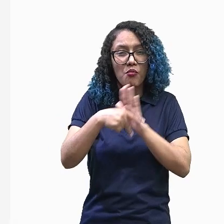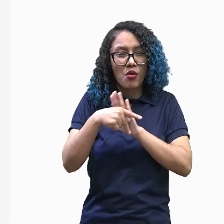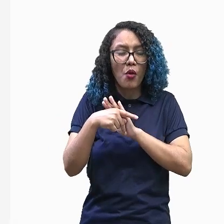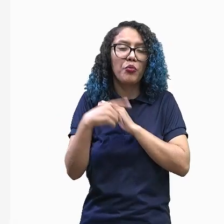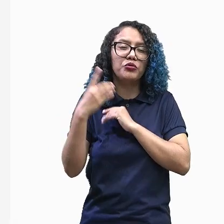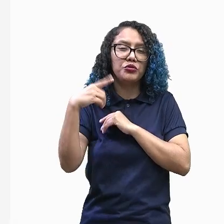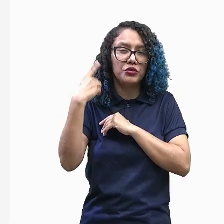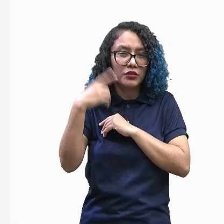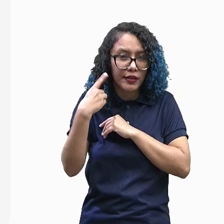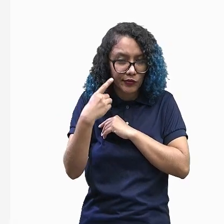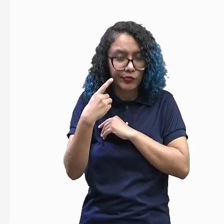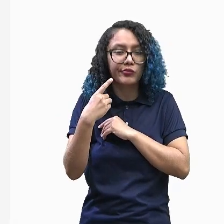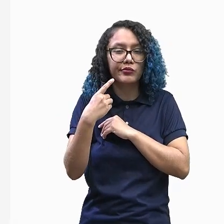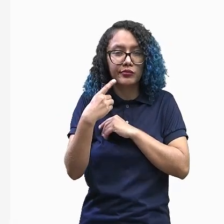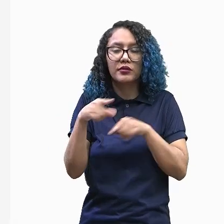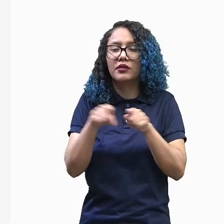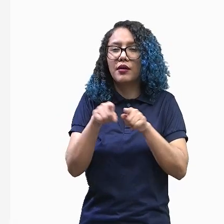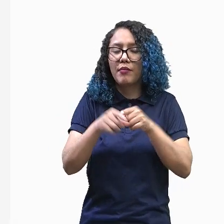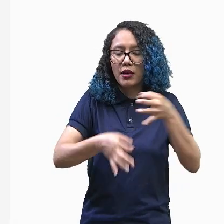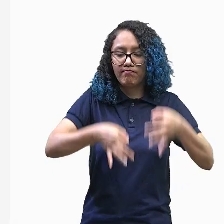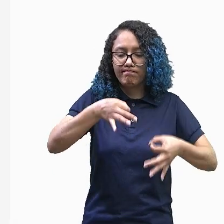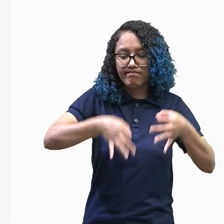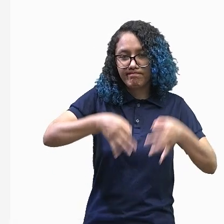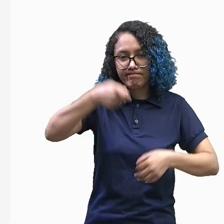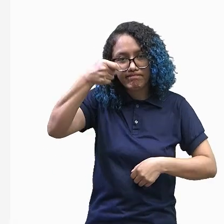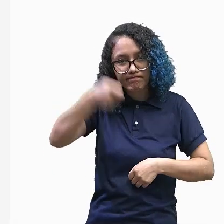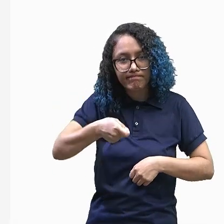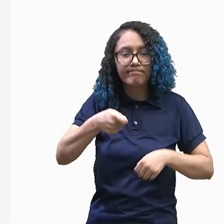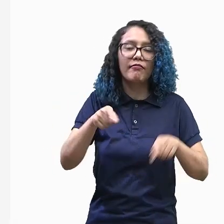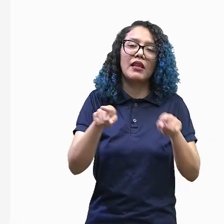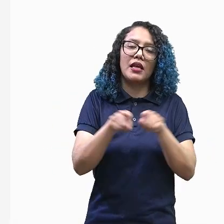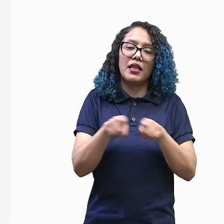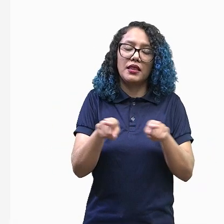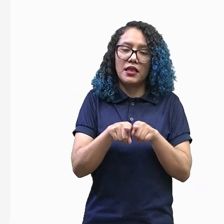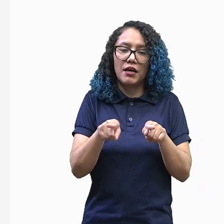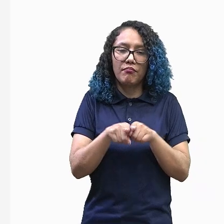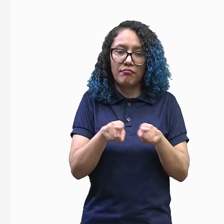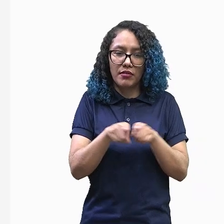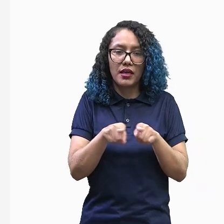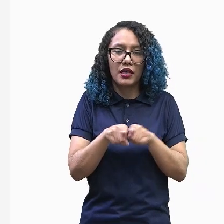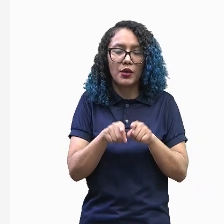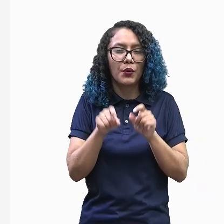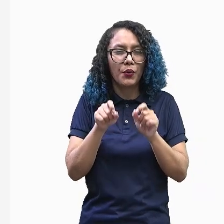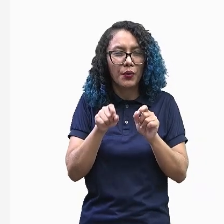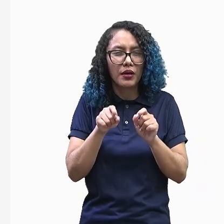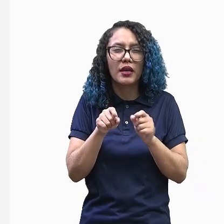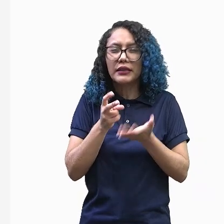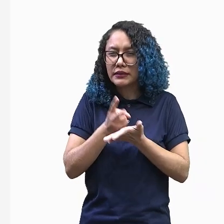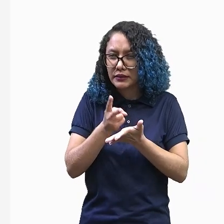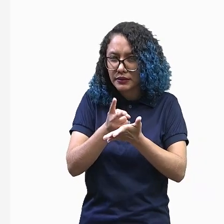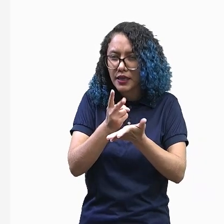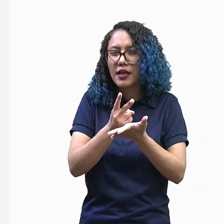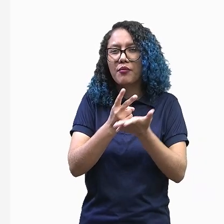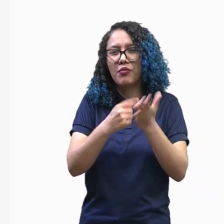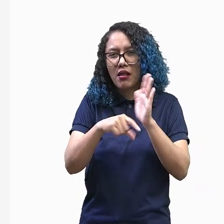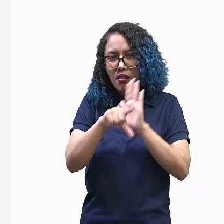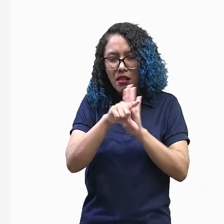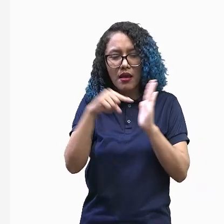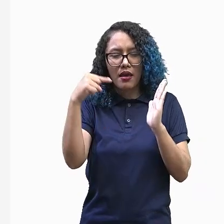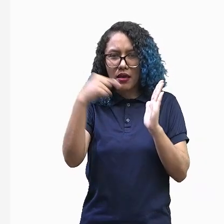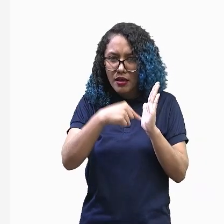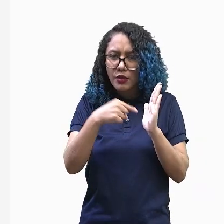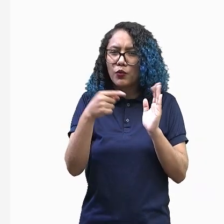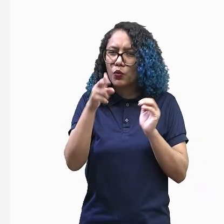né, depois os juízes, vão estar lidando com essas leis o tempo inteiro,